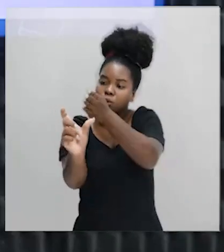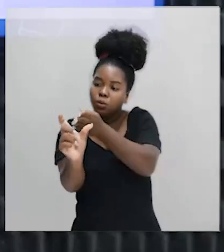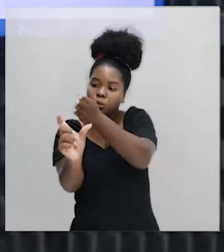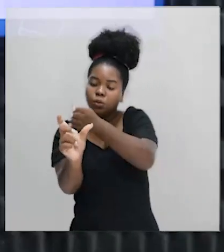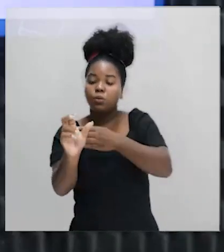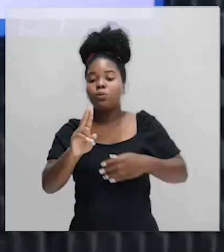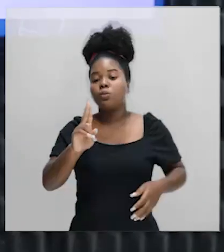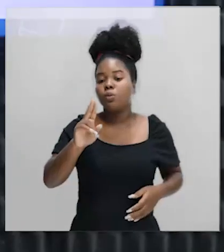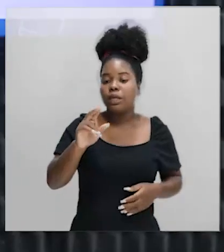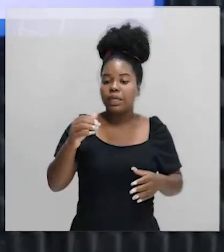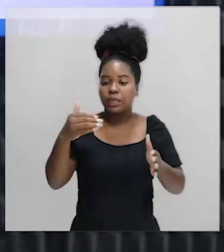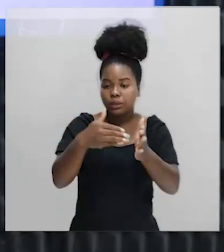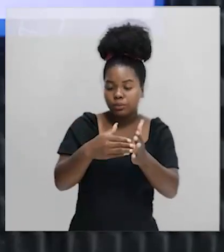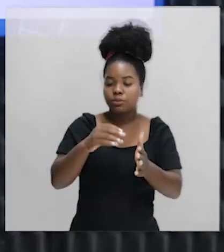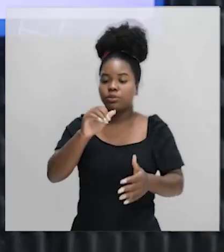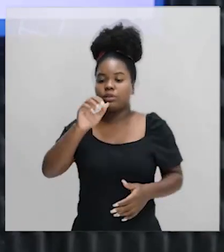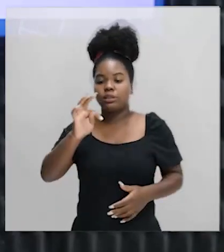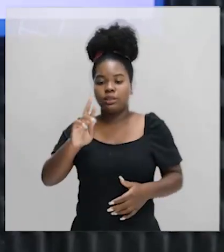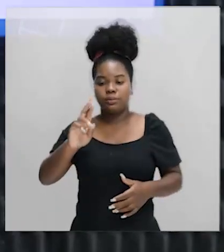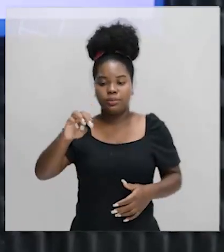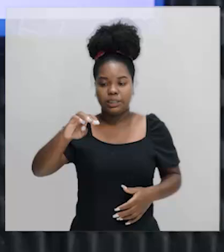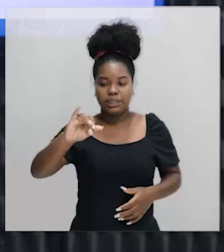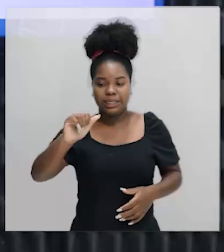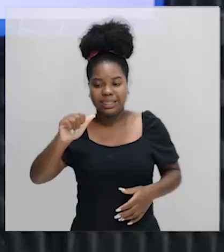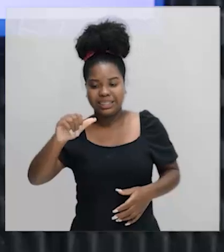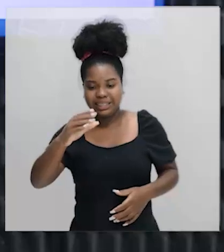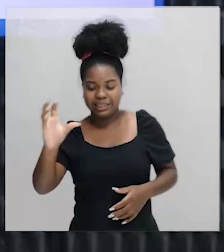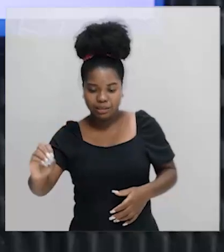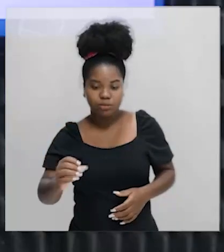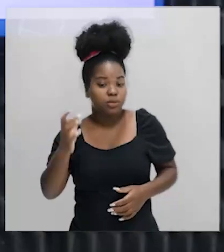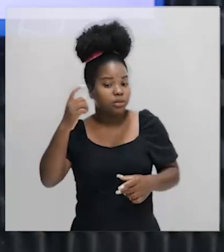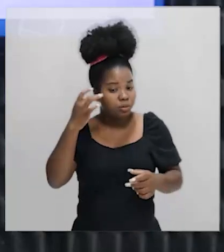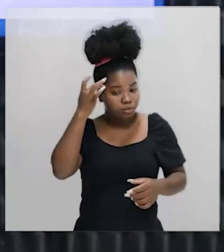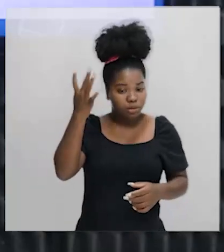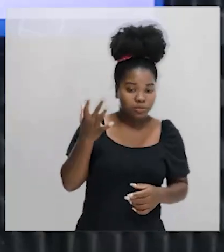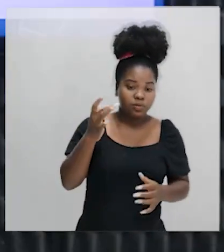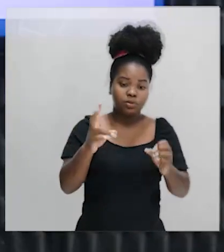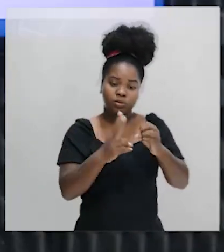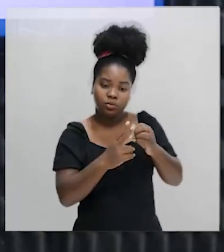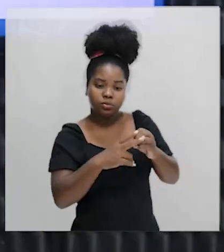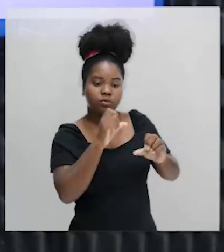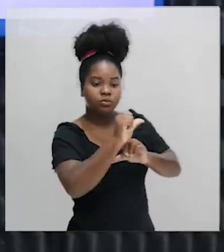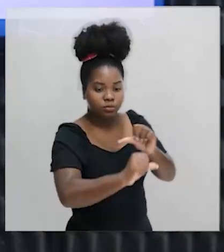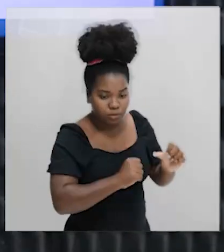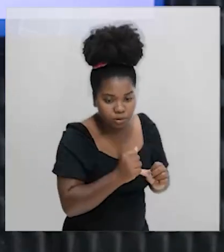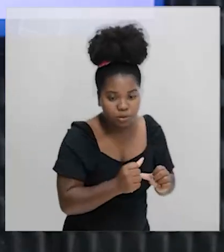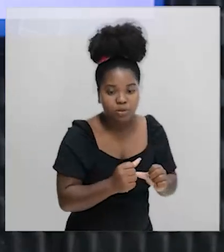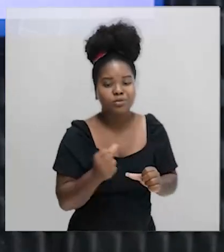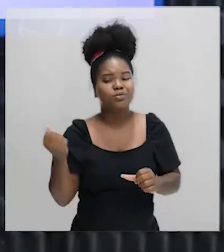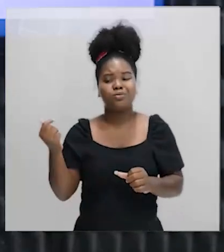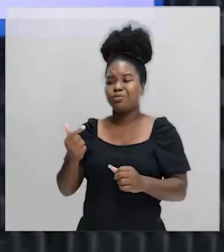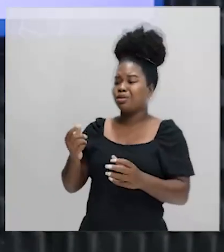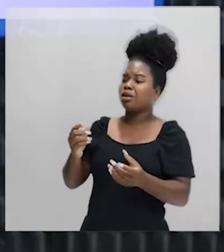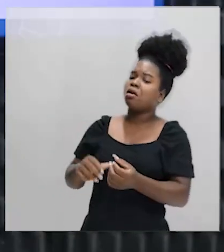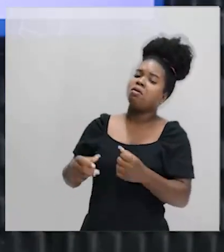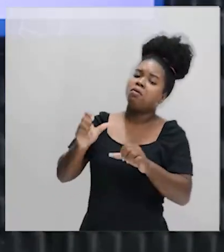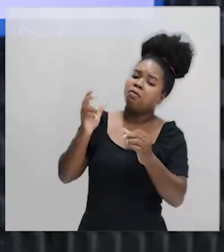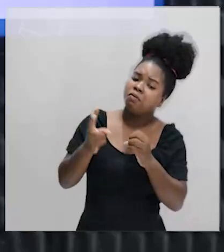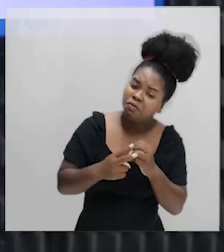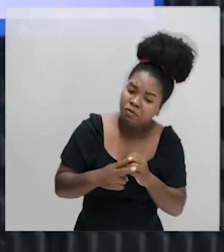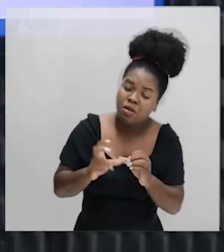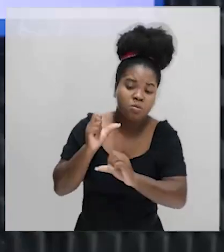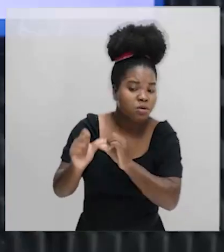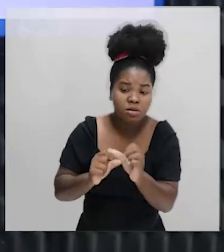ali sendo modificadas. Então, é bem mais fácil a gente conjugar um verbo que é regular do que um verbo irregular. Por